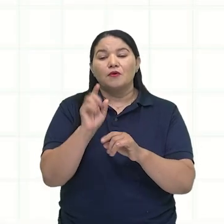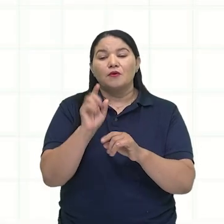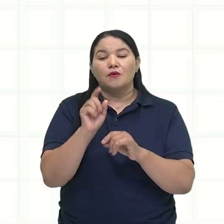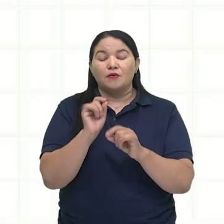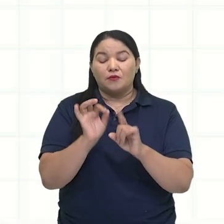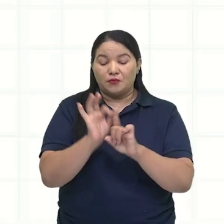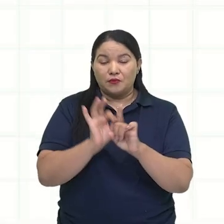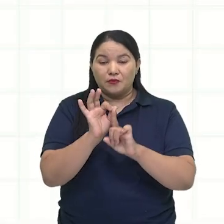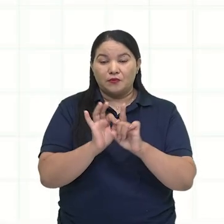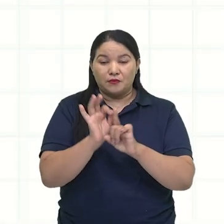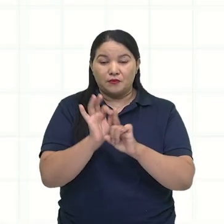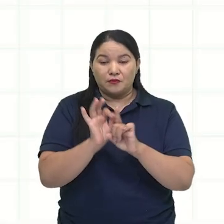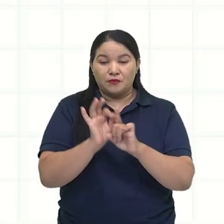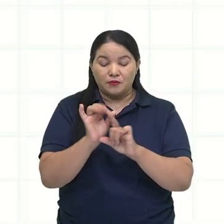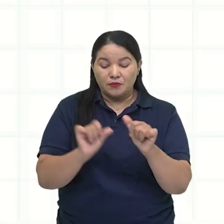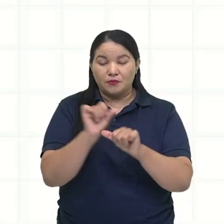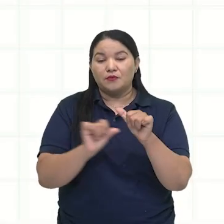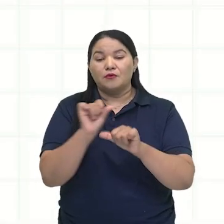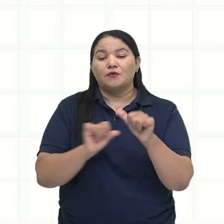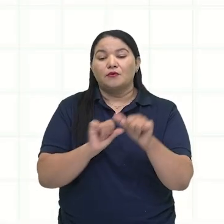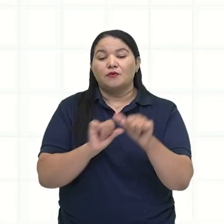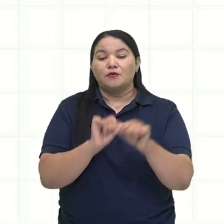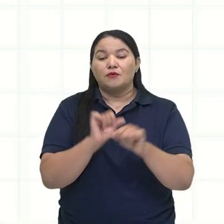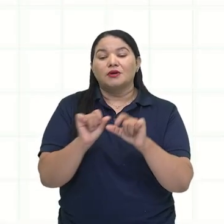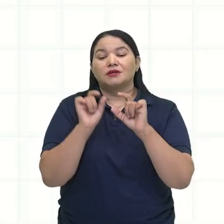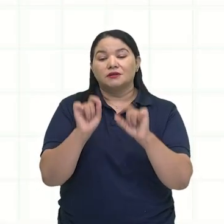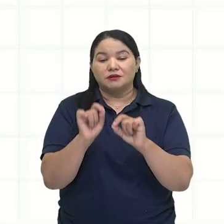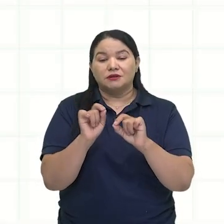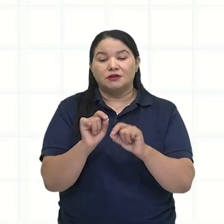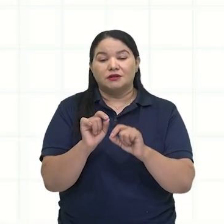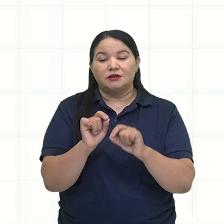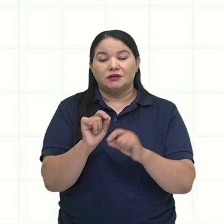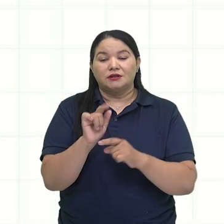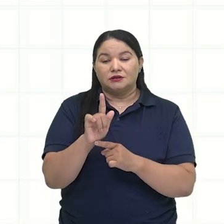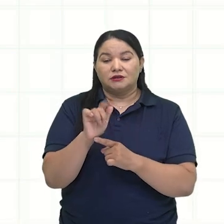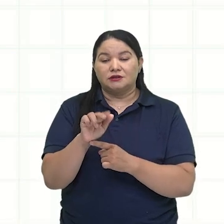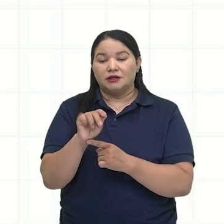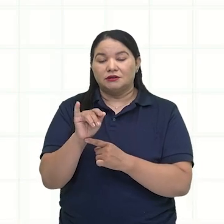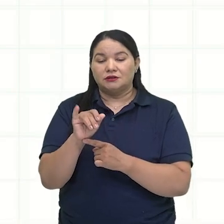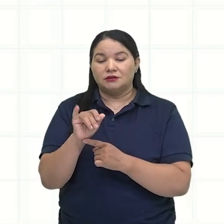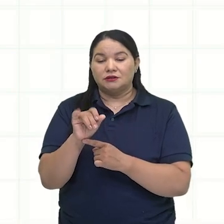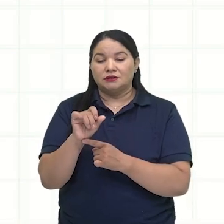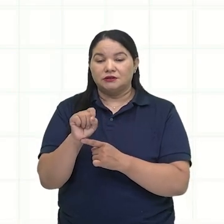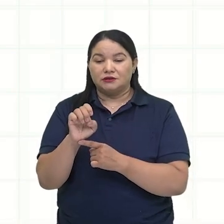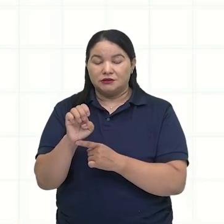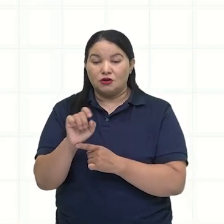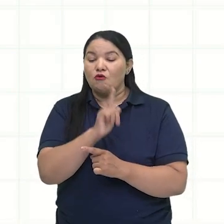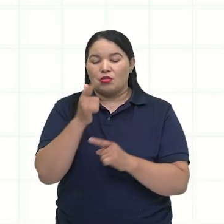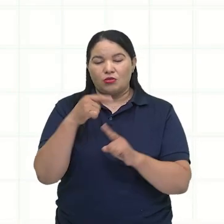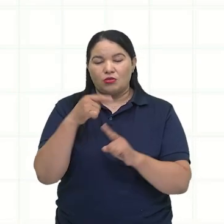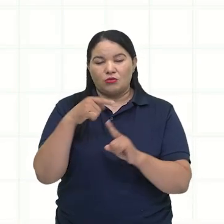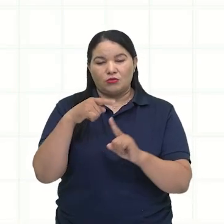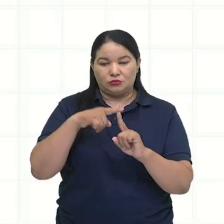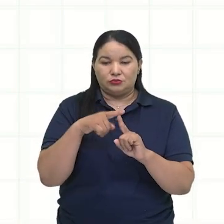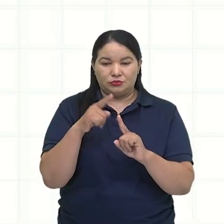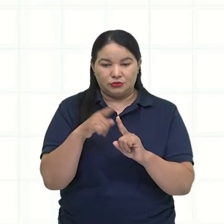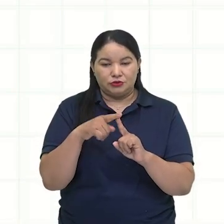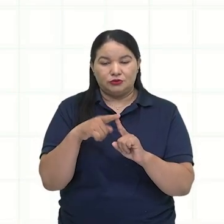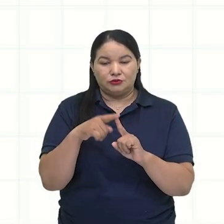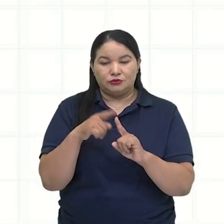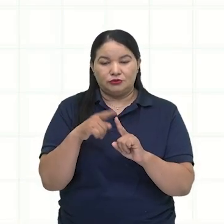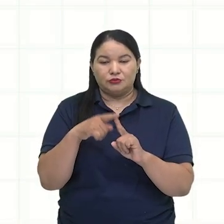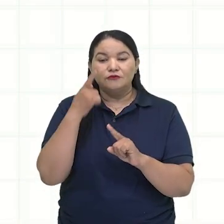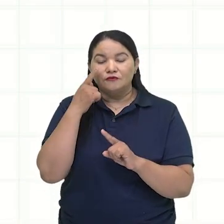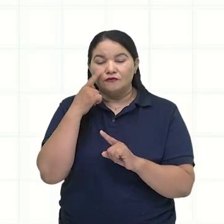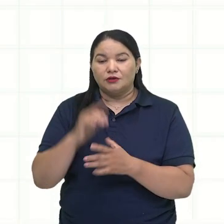altas temperaturas, ele se transforma em outro tipo de rocha, a